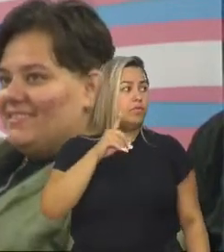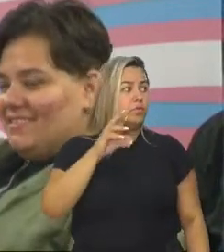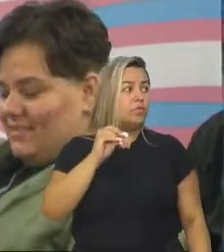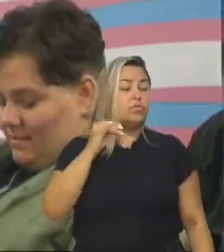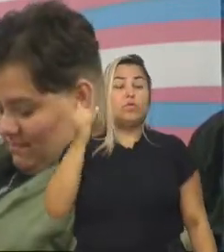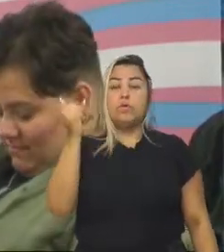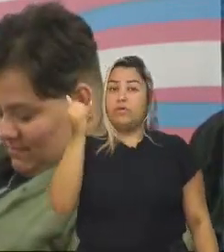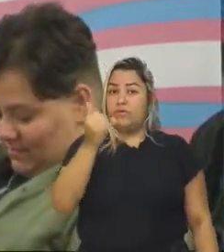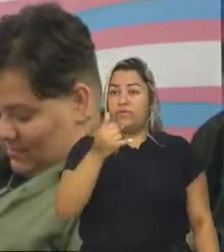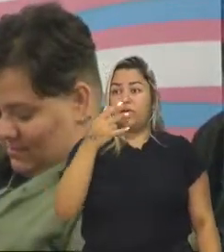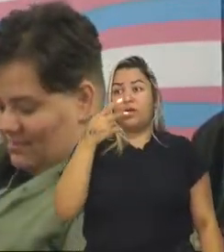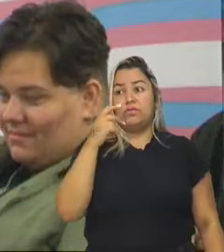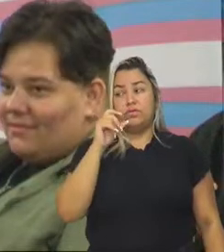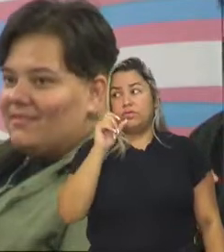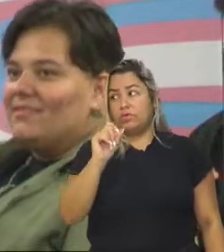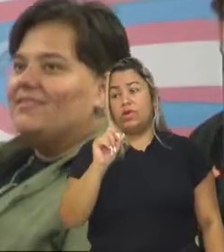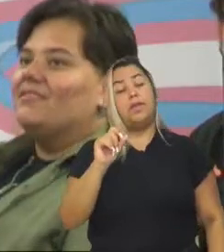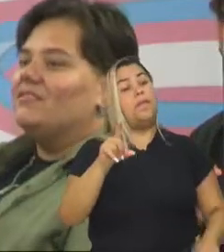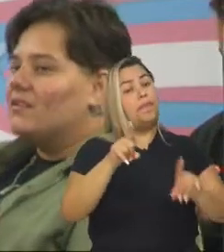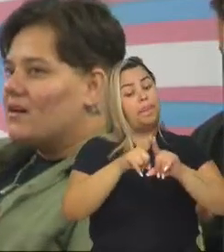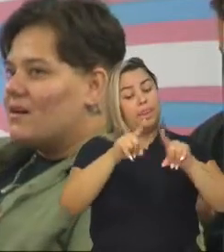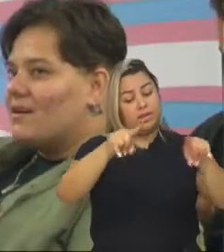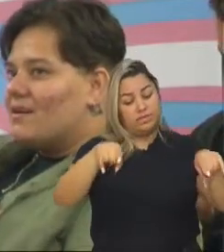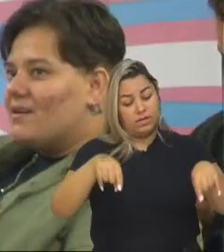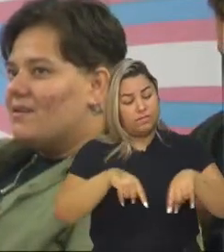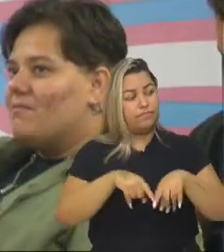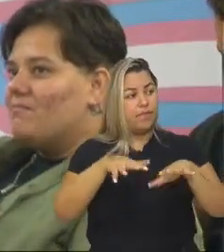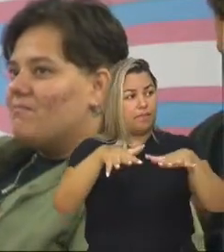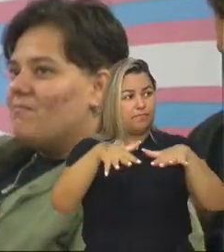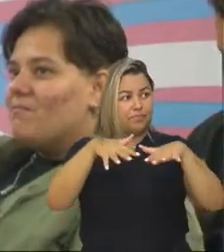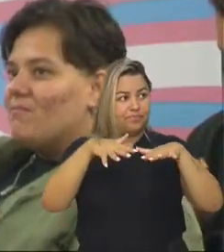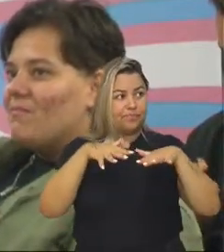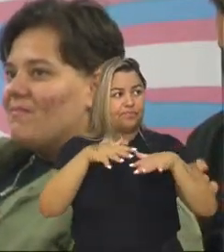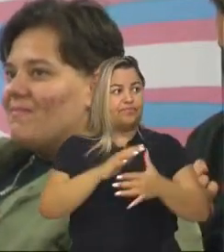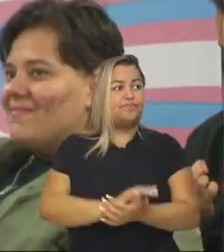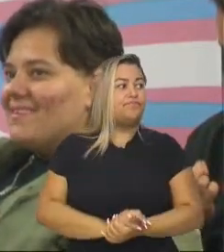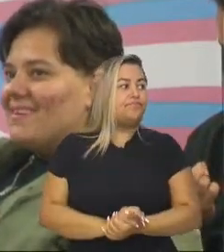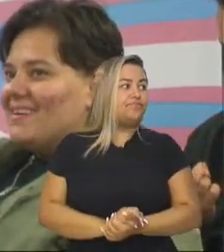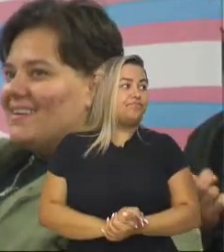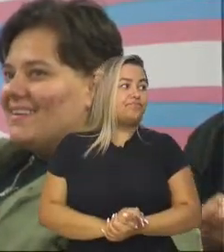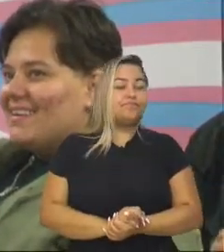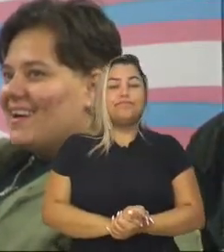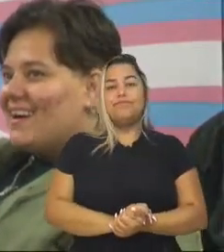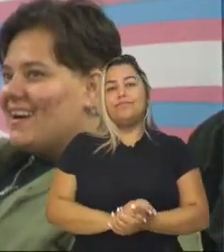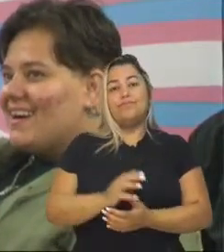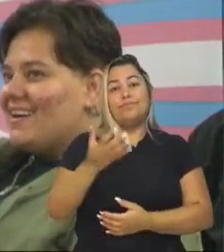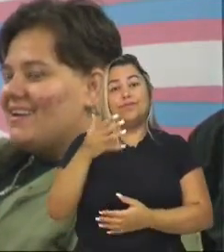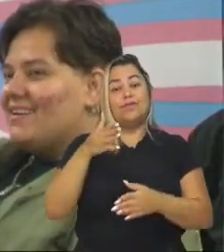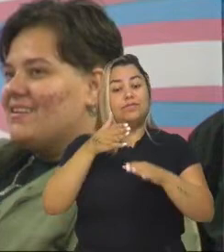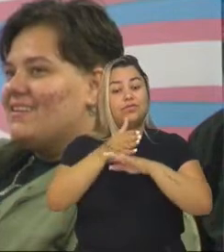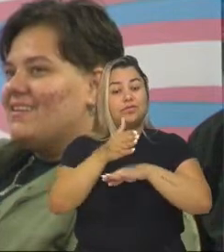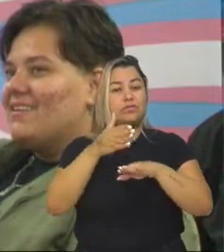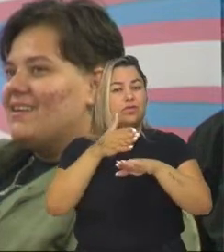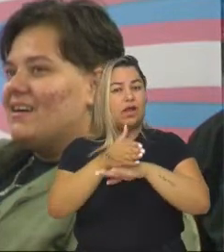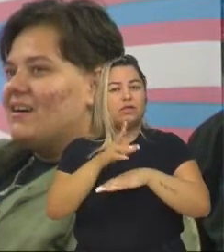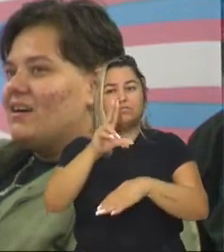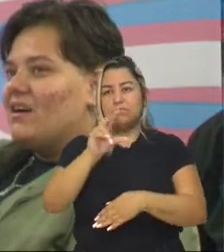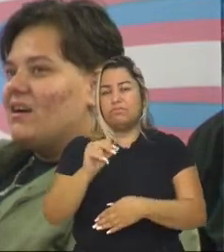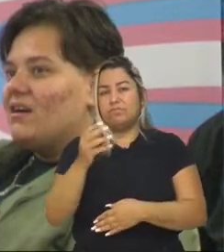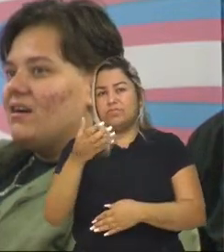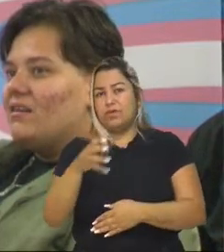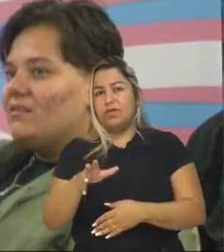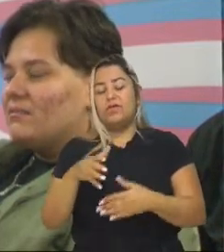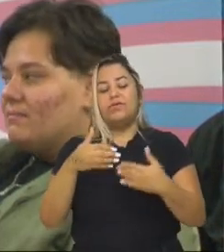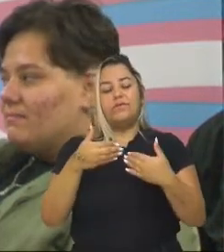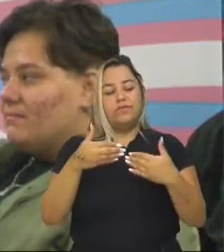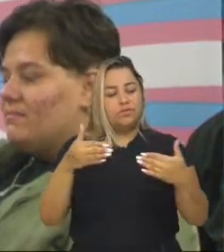gente que a sala da plenária era queridinha, ciumenta, ninguém queria deixar a gente entrar, e foi aberta